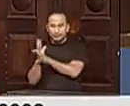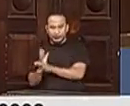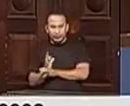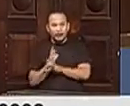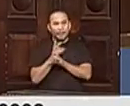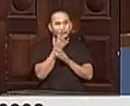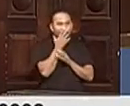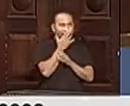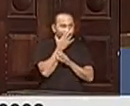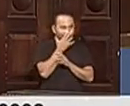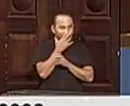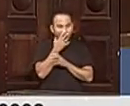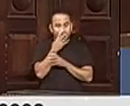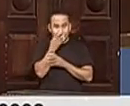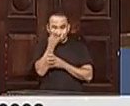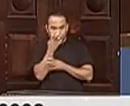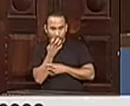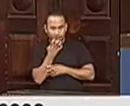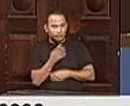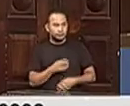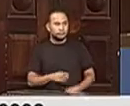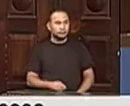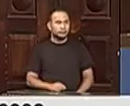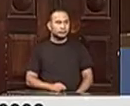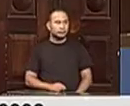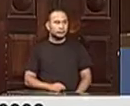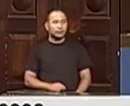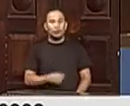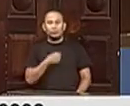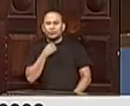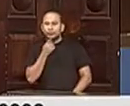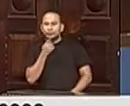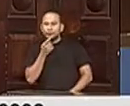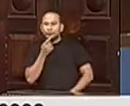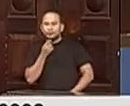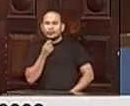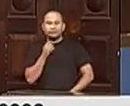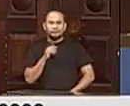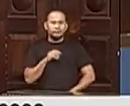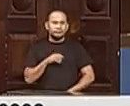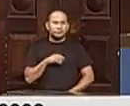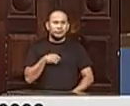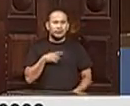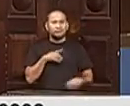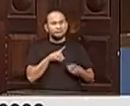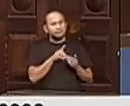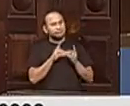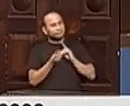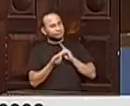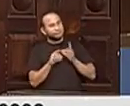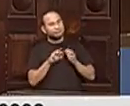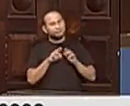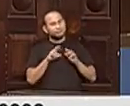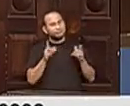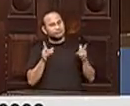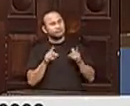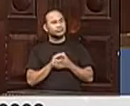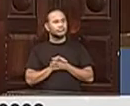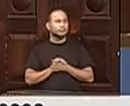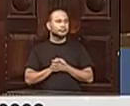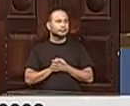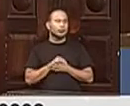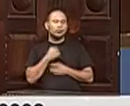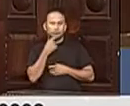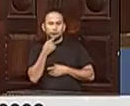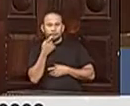me parece da maior gravidade. Não há dúvida, independente de sermos de oposição, de situação, não há dúvida de